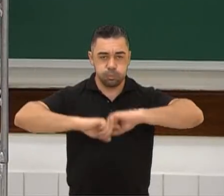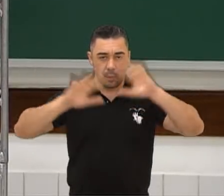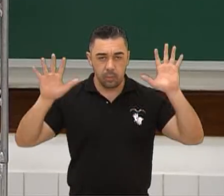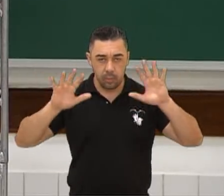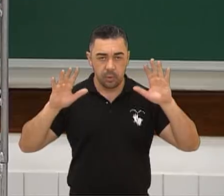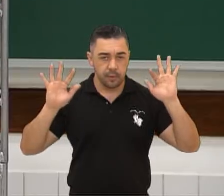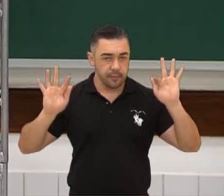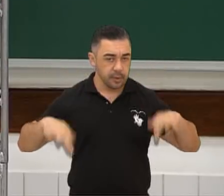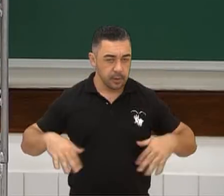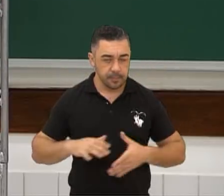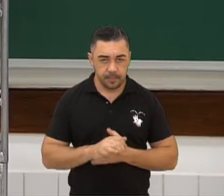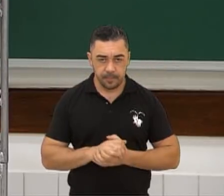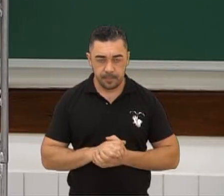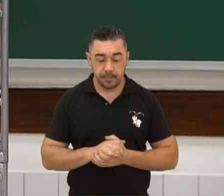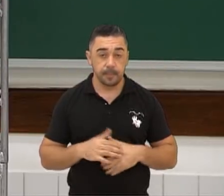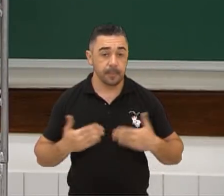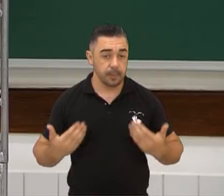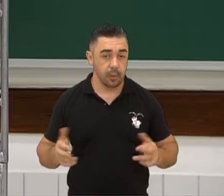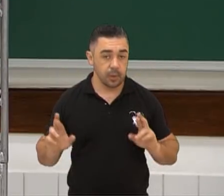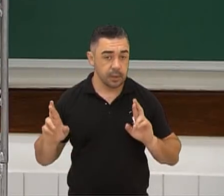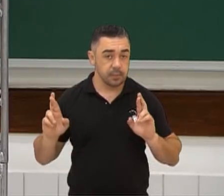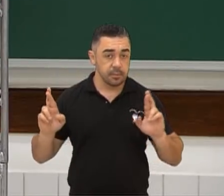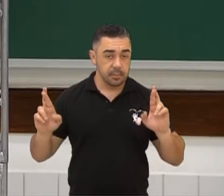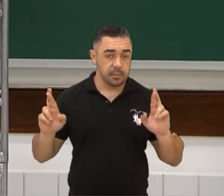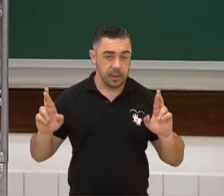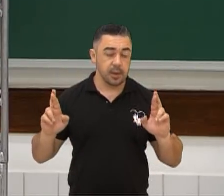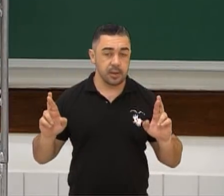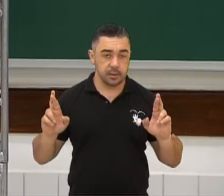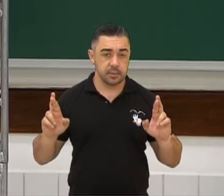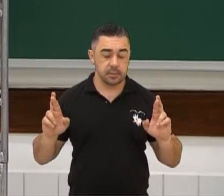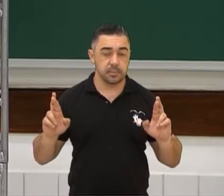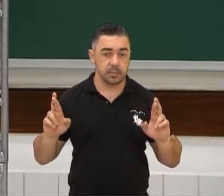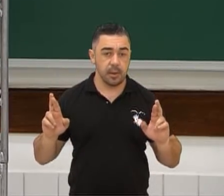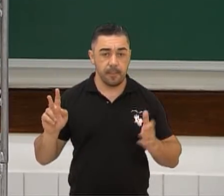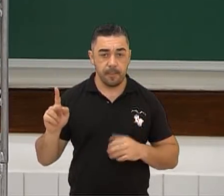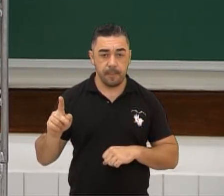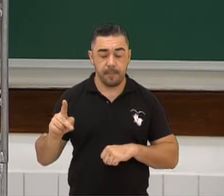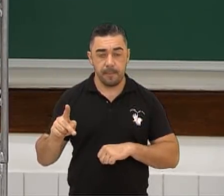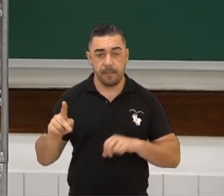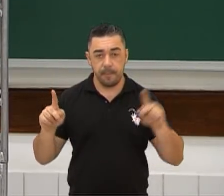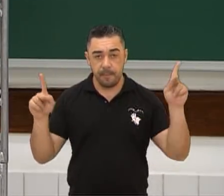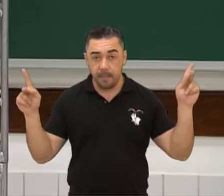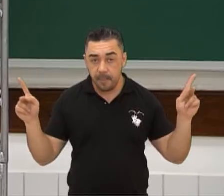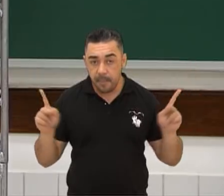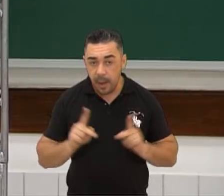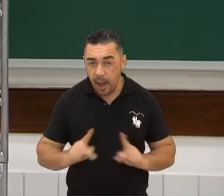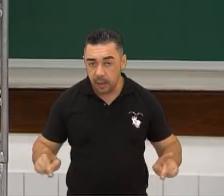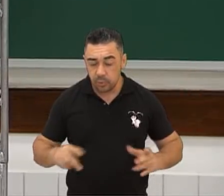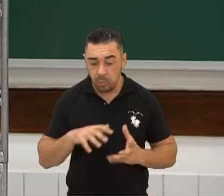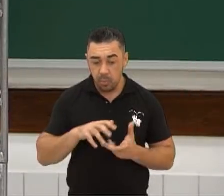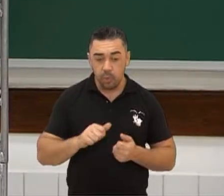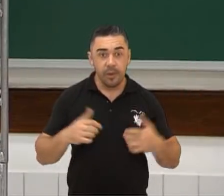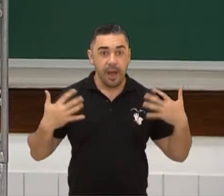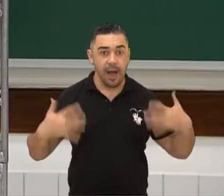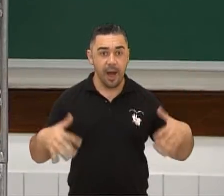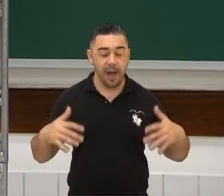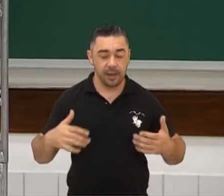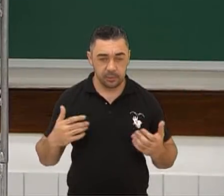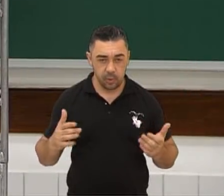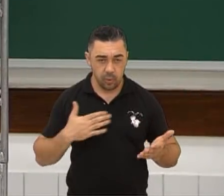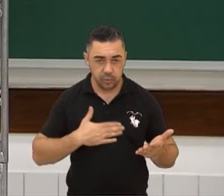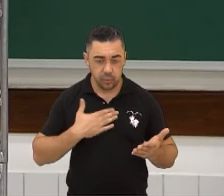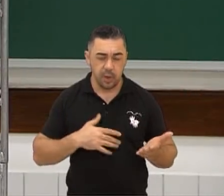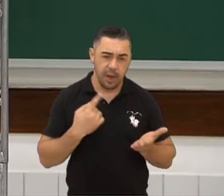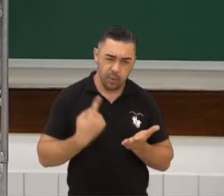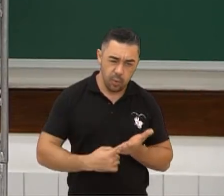repara, há uma esperança de paz no mundo. O mundo viu isso com muito bons olhos. 1987, o acordo